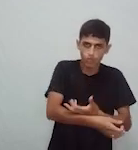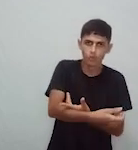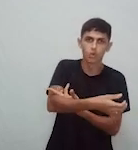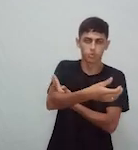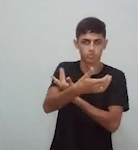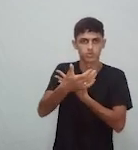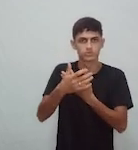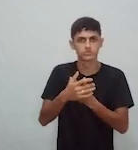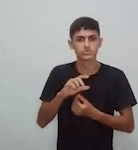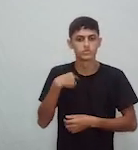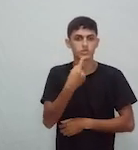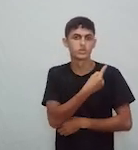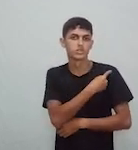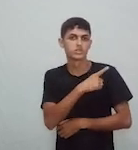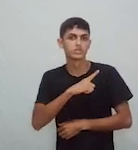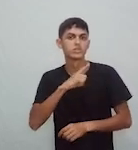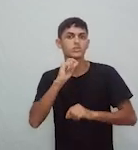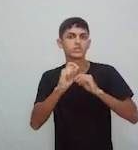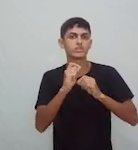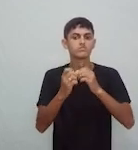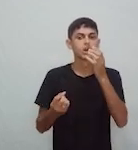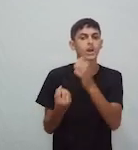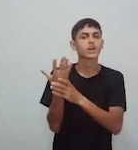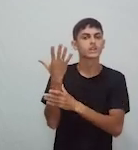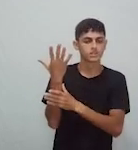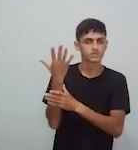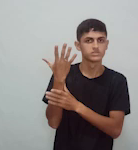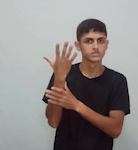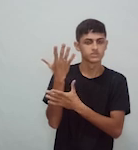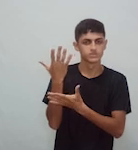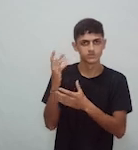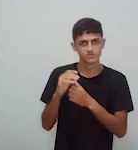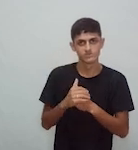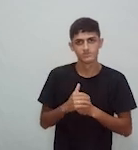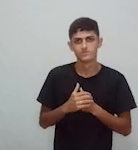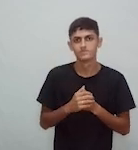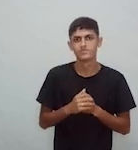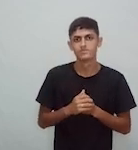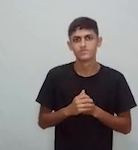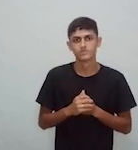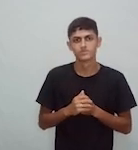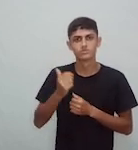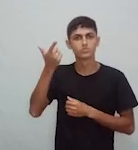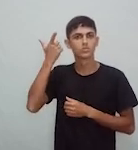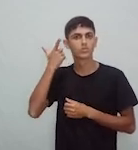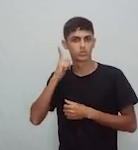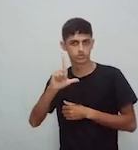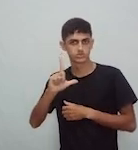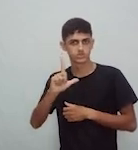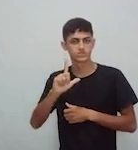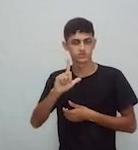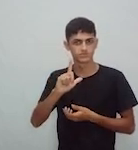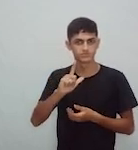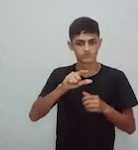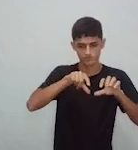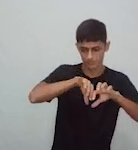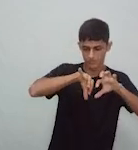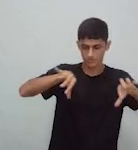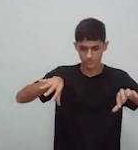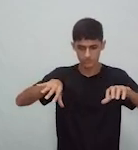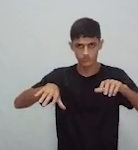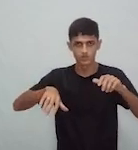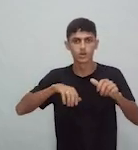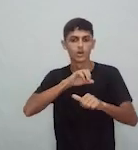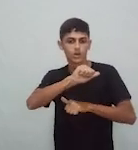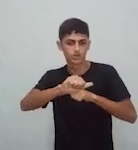regiões, alguns órgãos, ou algumas partes desses órgãos que vai conseguir separar todo o